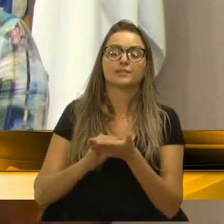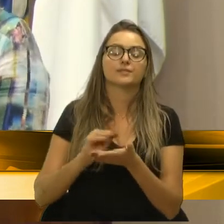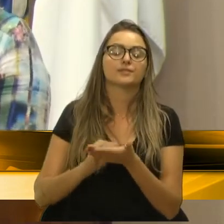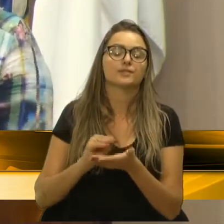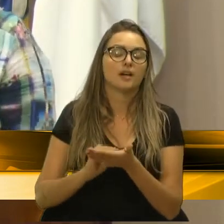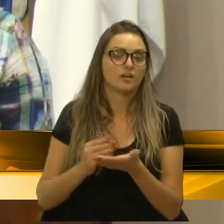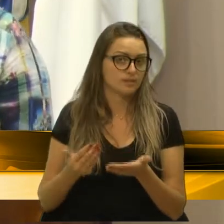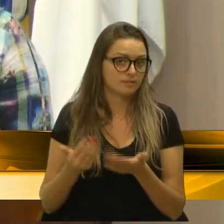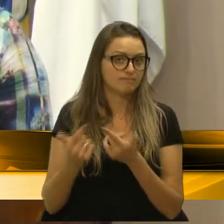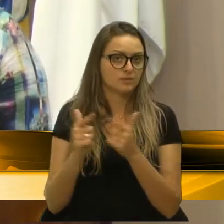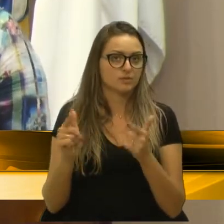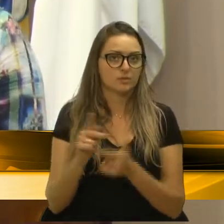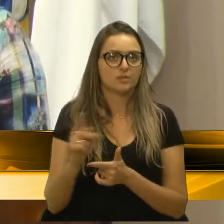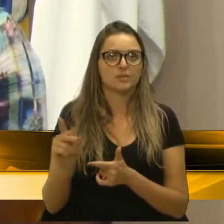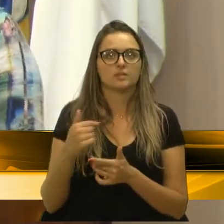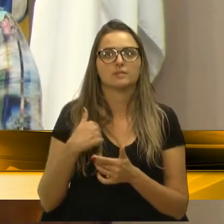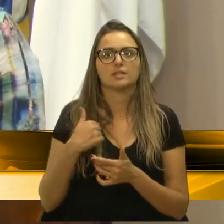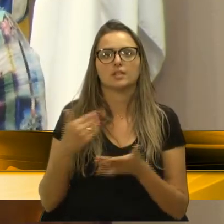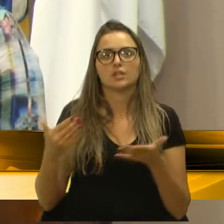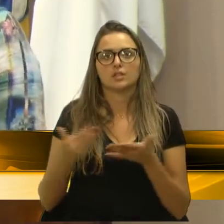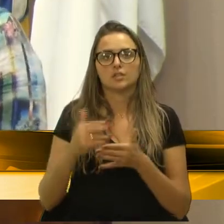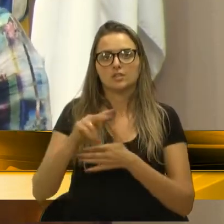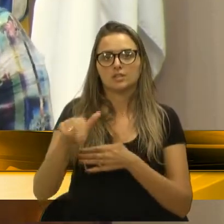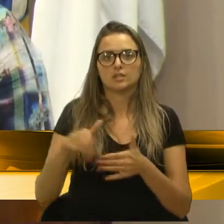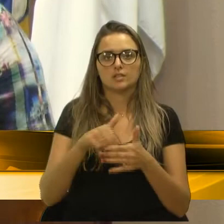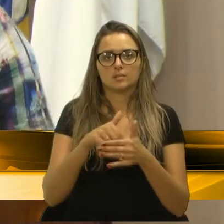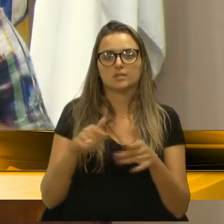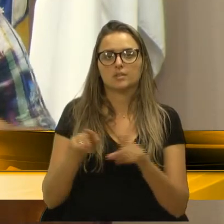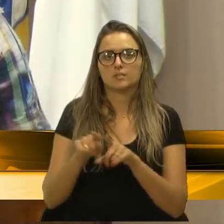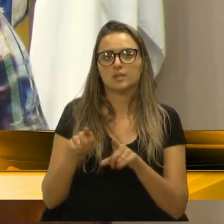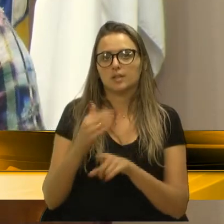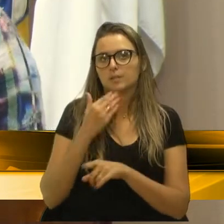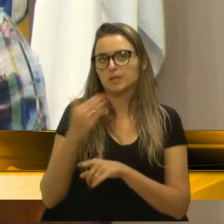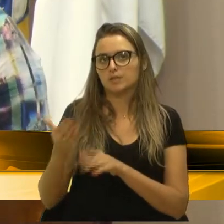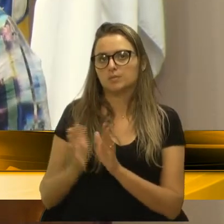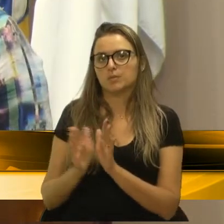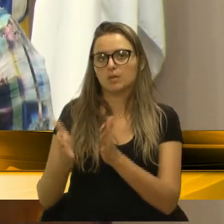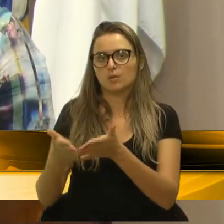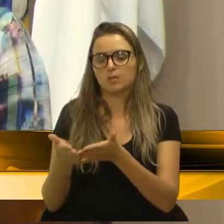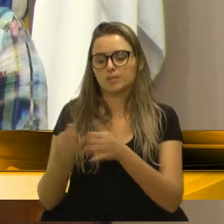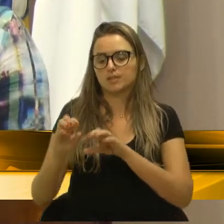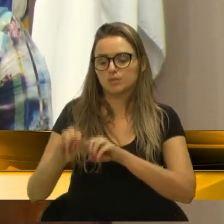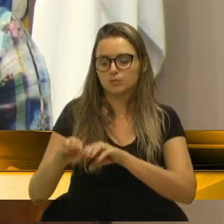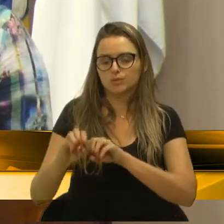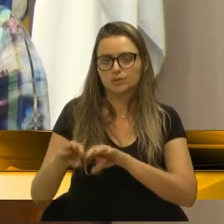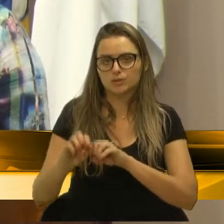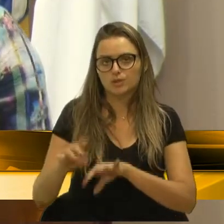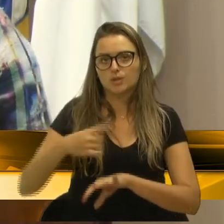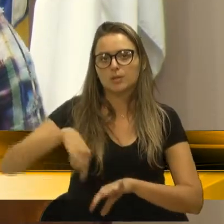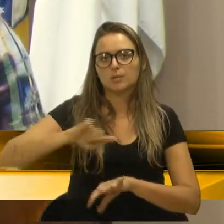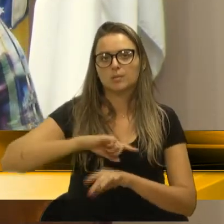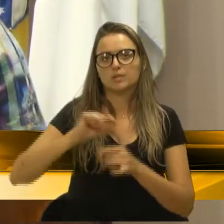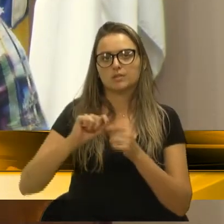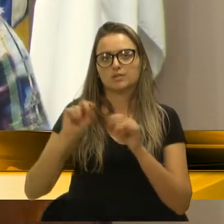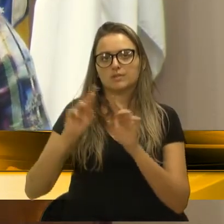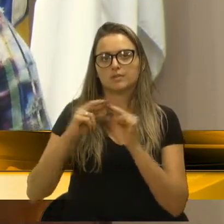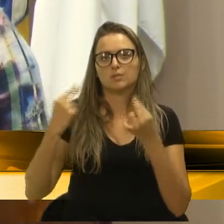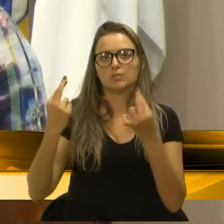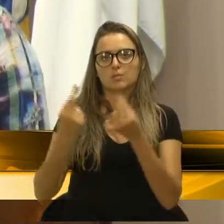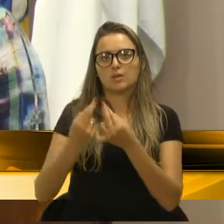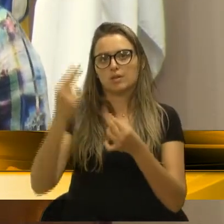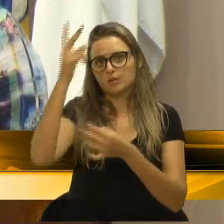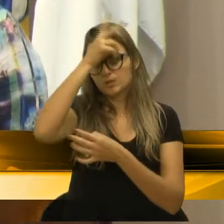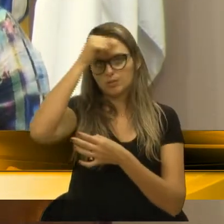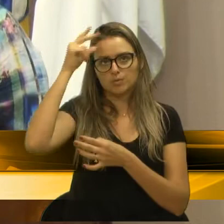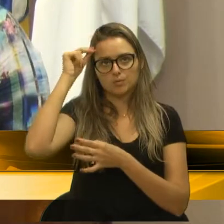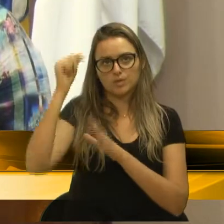deixando muito a desejar. Então, já aqui da tribuna também cobro então, a Comissão de Educação para que a gente faça uma audiência pública e